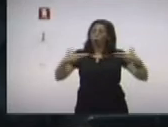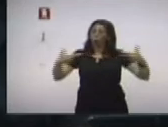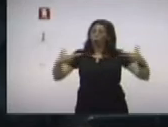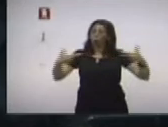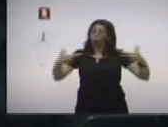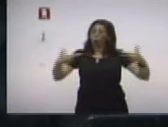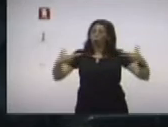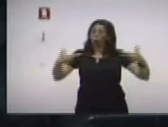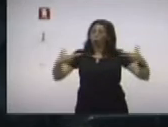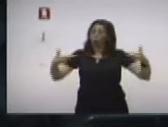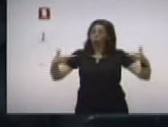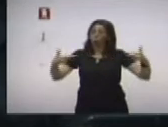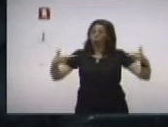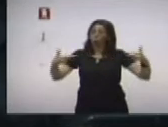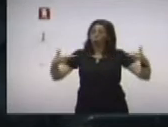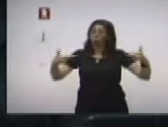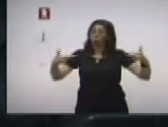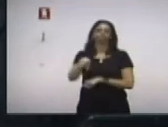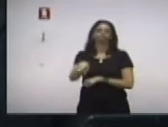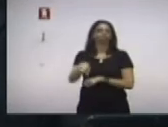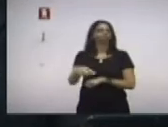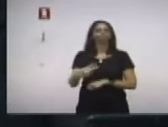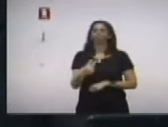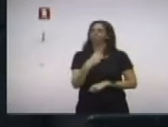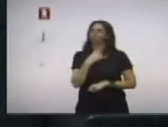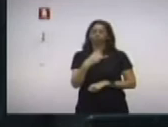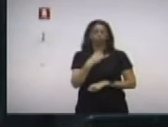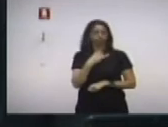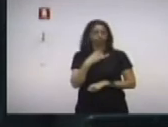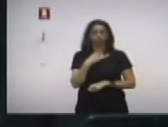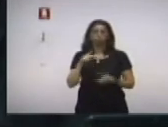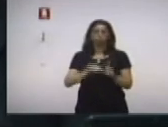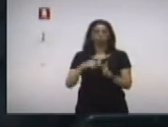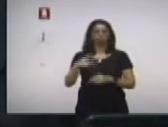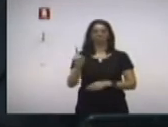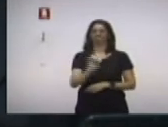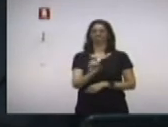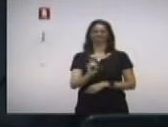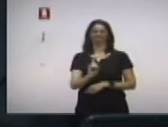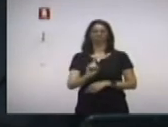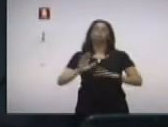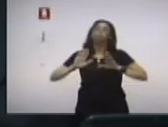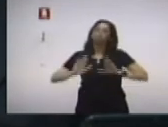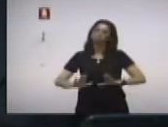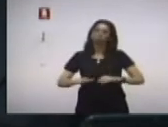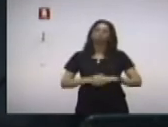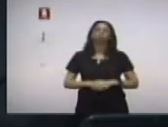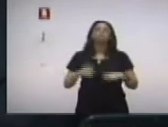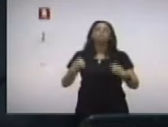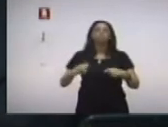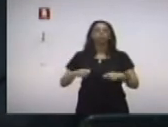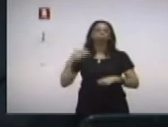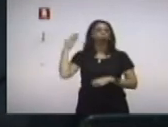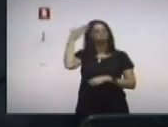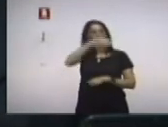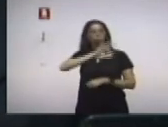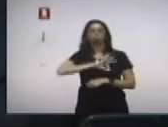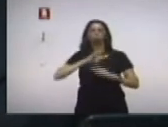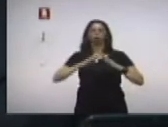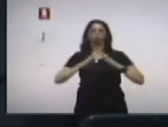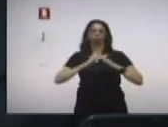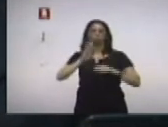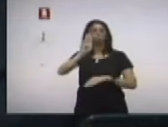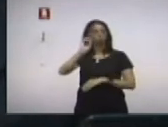porque Teoricamente ao que me conste já existem na delegacia de polícia 5 boletim de